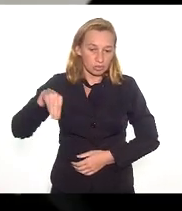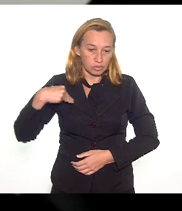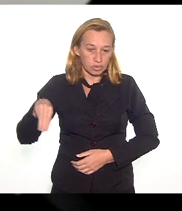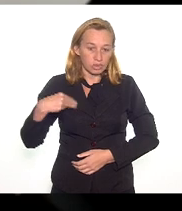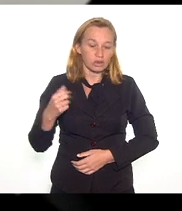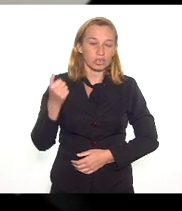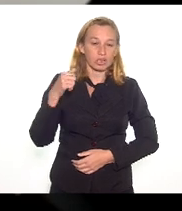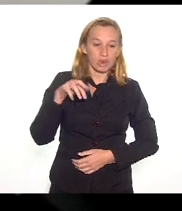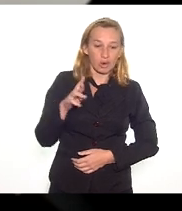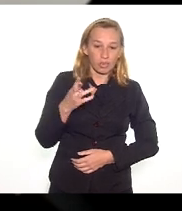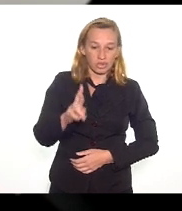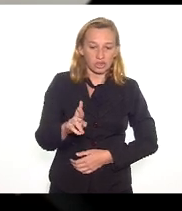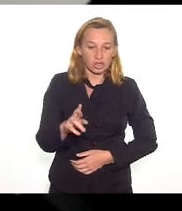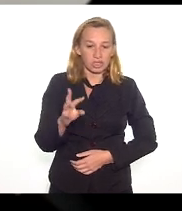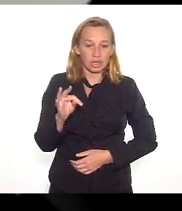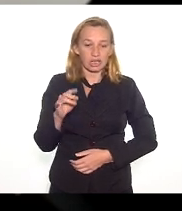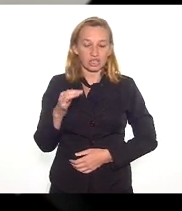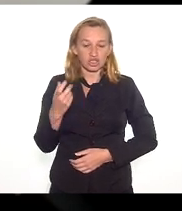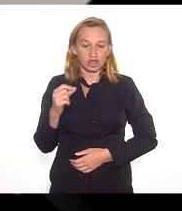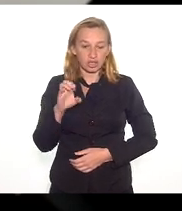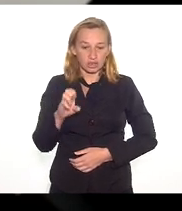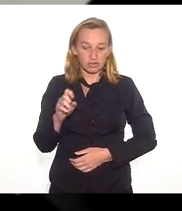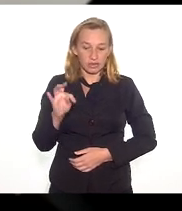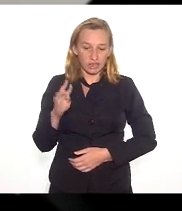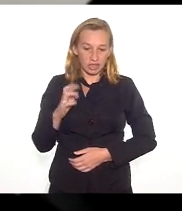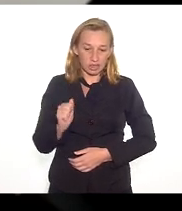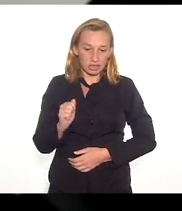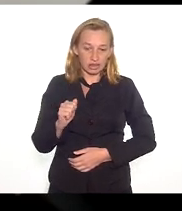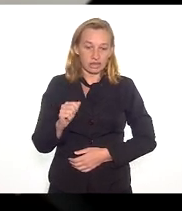Elbert Rezende, Alexandre Freitas e Zeidan.